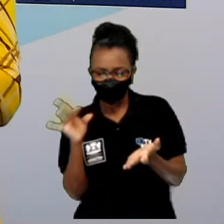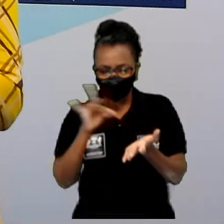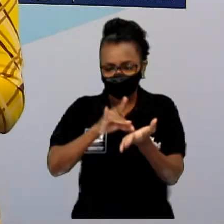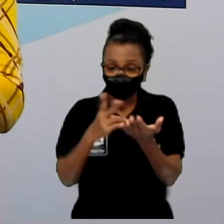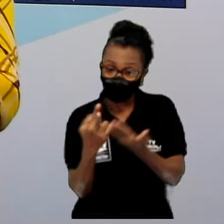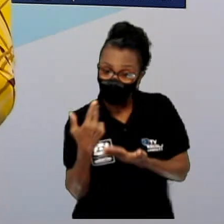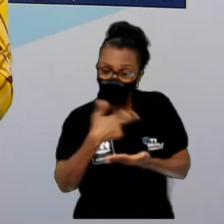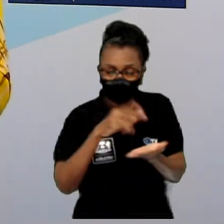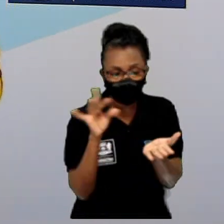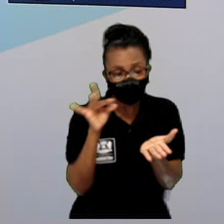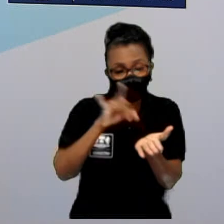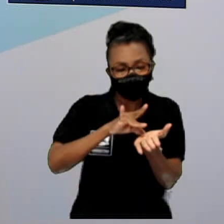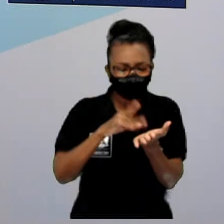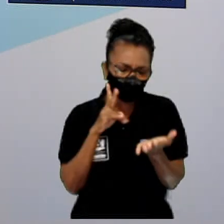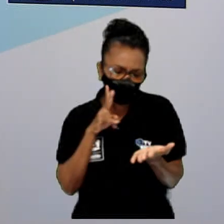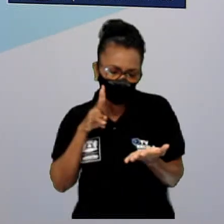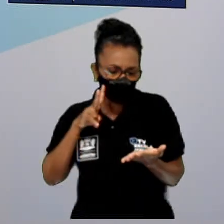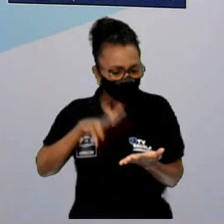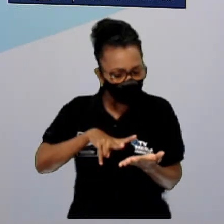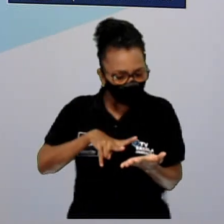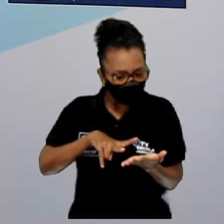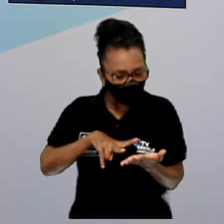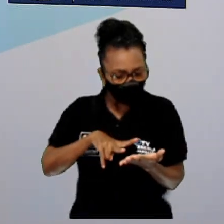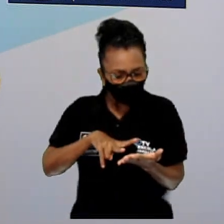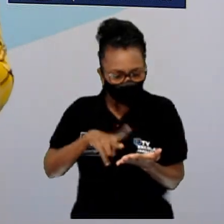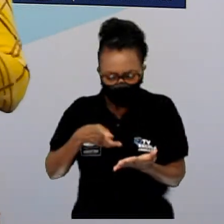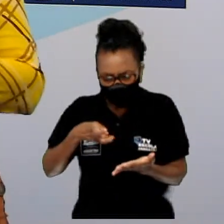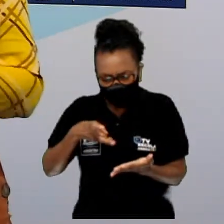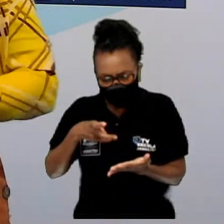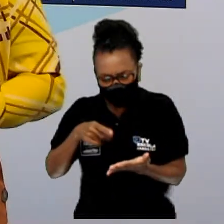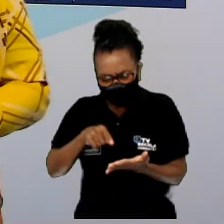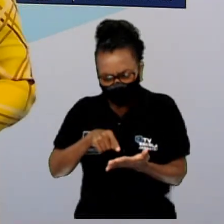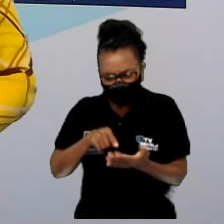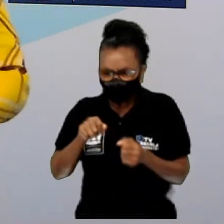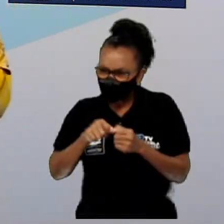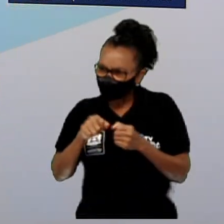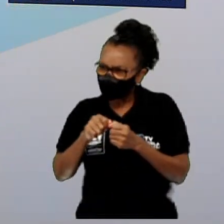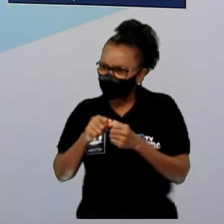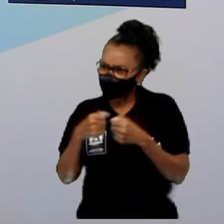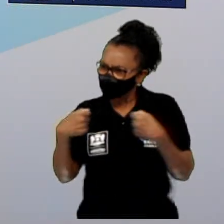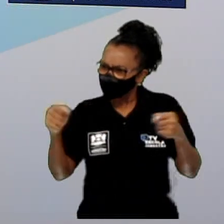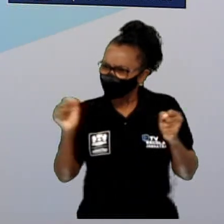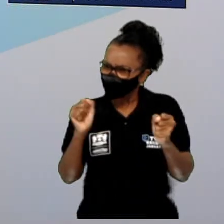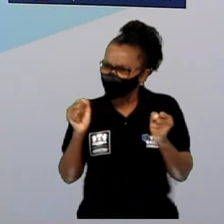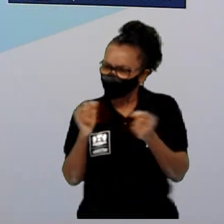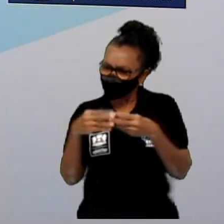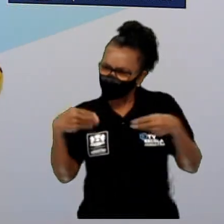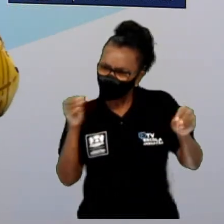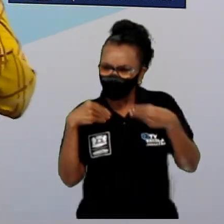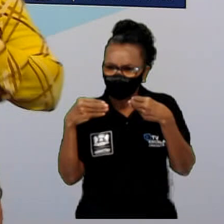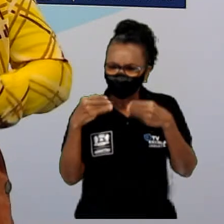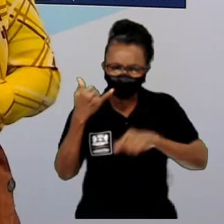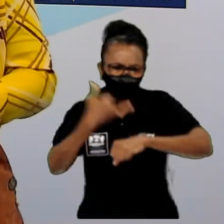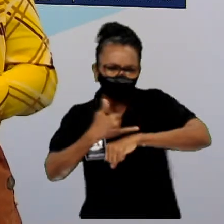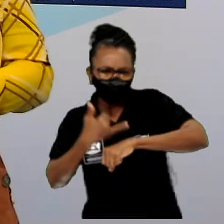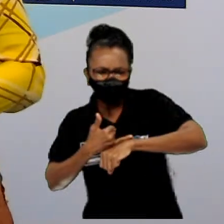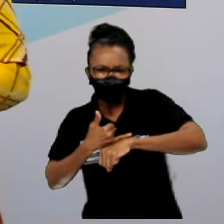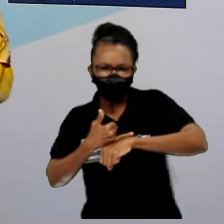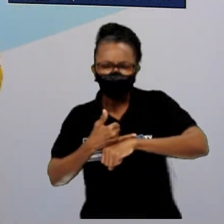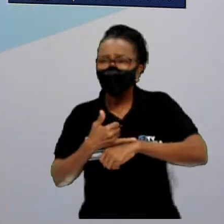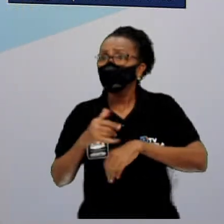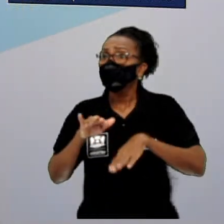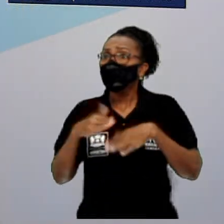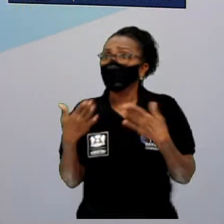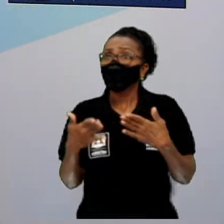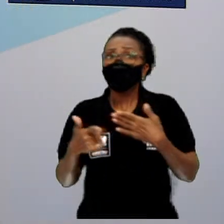e vão observar se naquela sanfona ela é feita de plástico, se ela é feita de ferro, qual é a função daquela